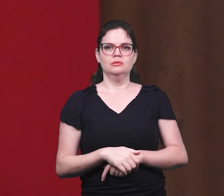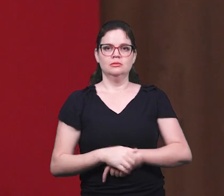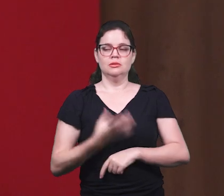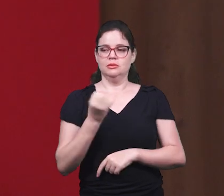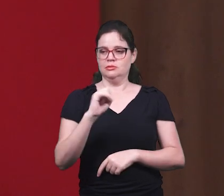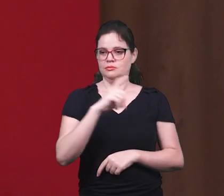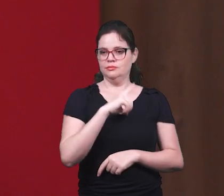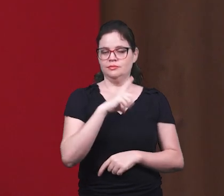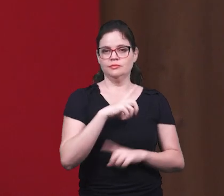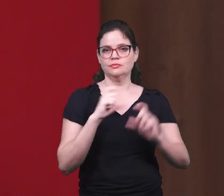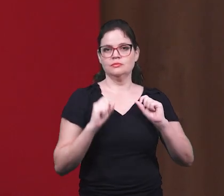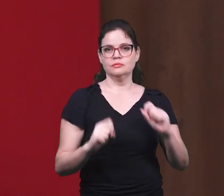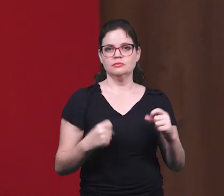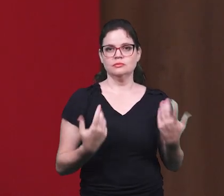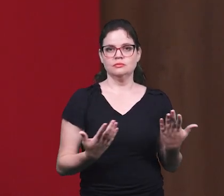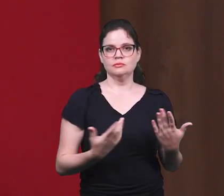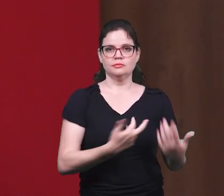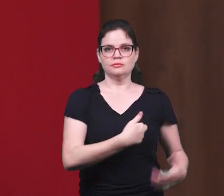uma carreira